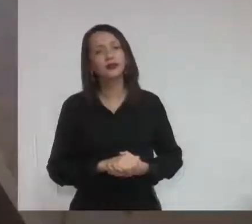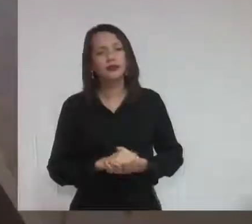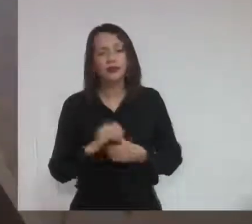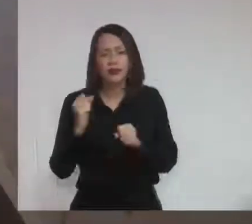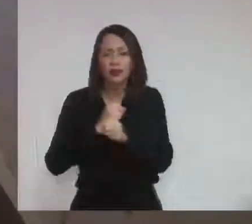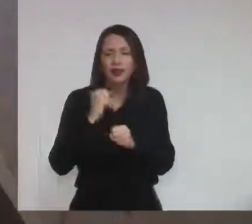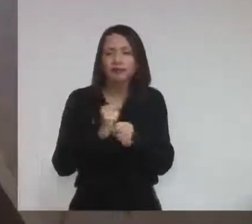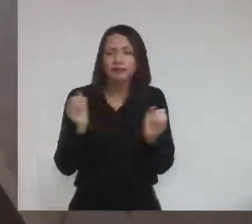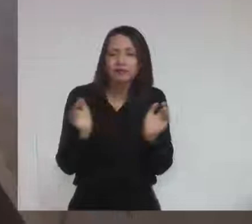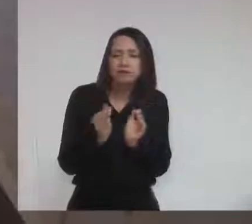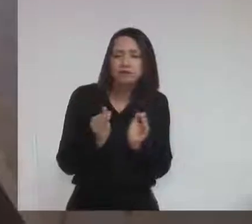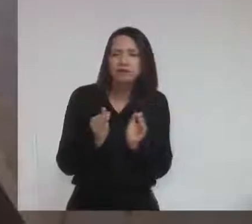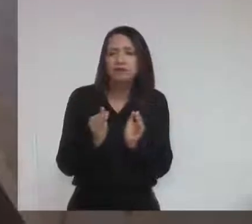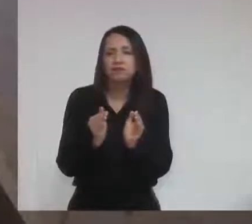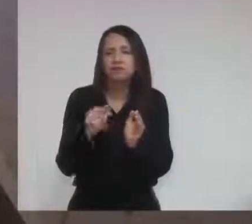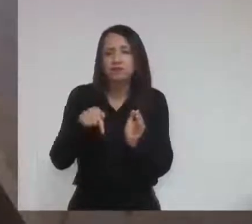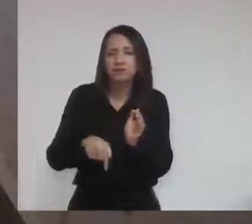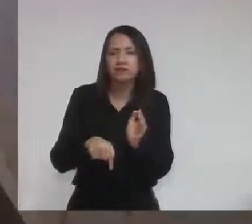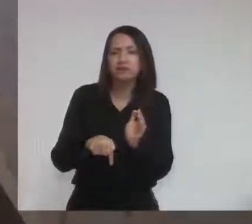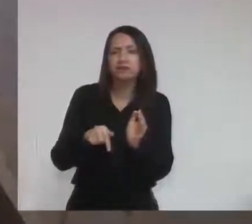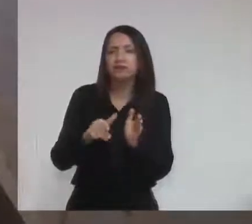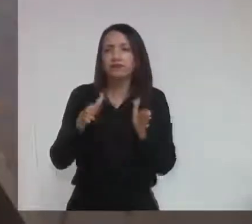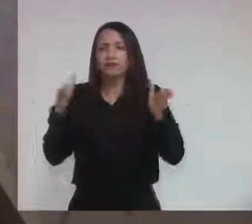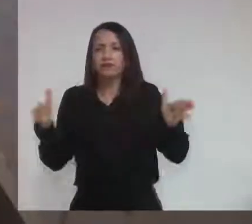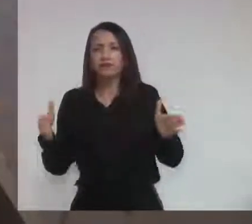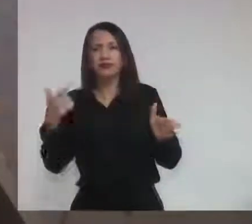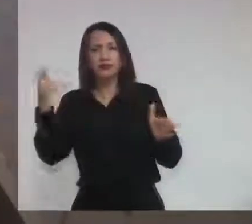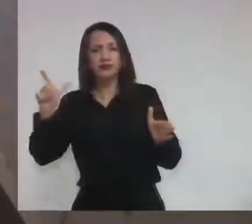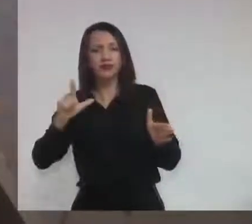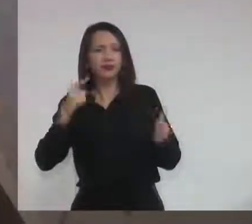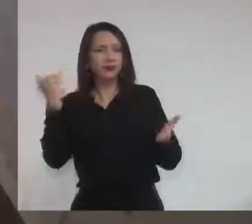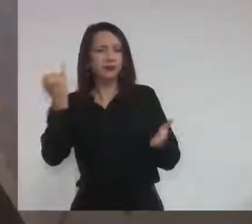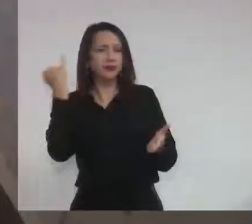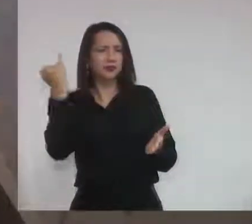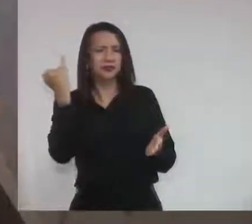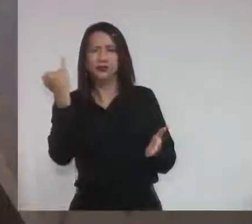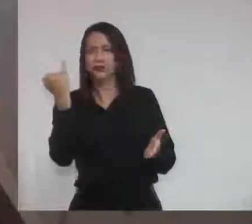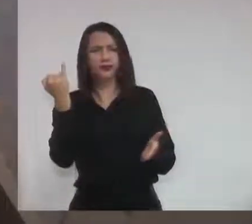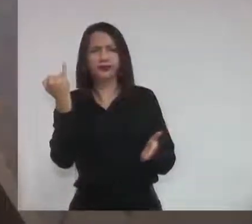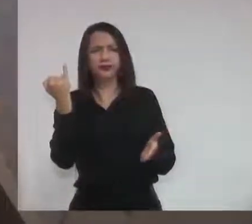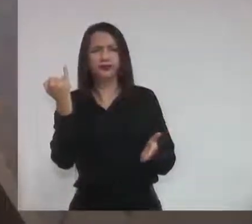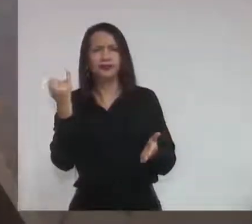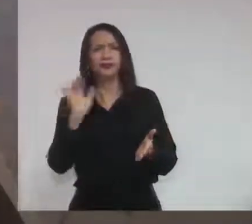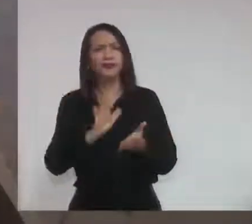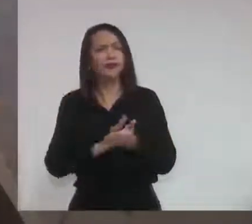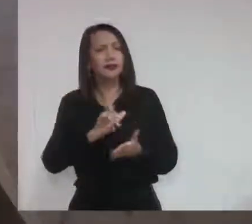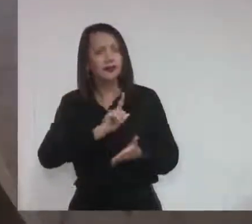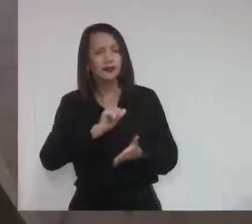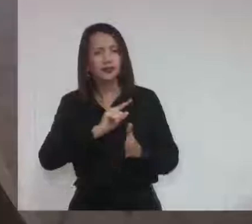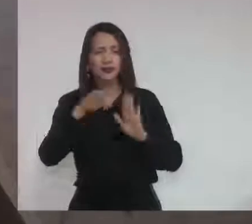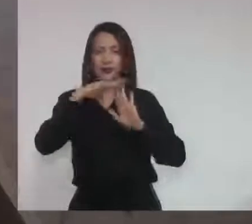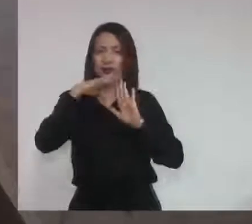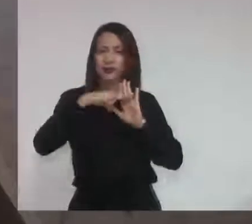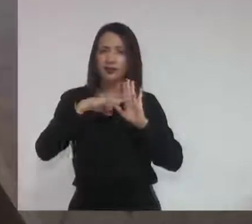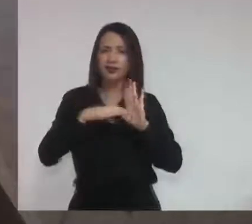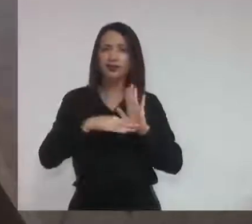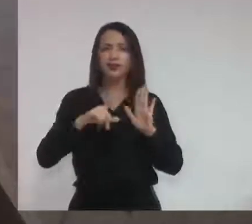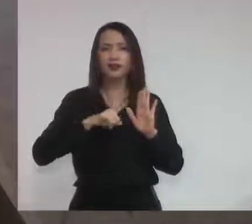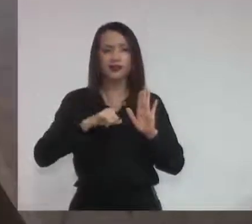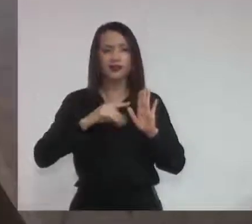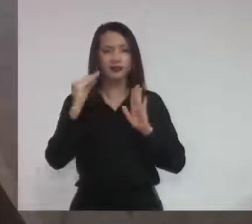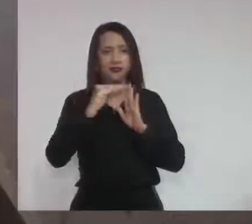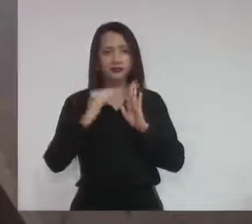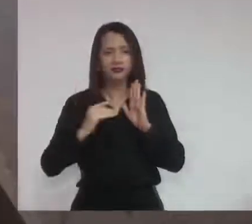uma aqui, uma acolá, que não menos importantes. A soma de várias pequenas obras também é importante. Os programas, né, o apoio que é dado